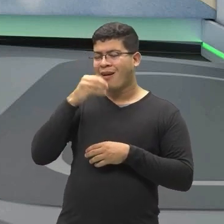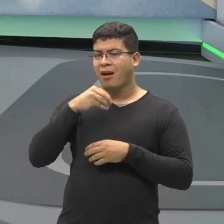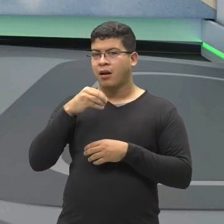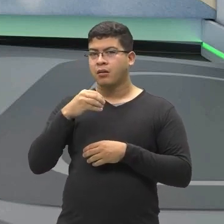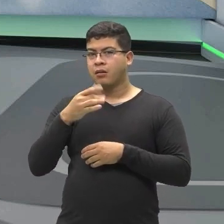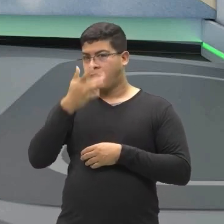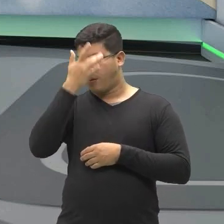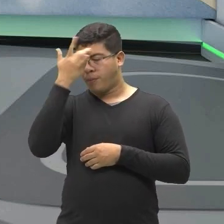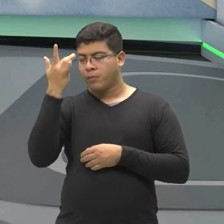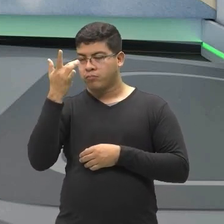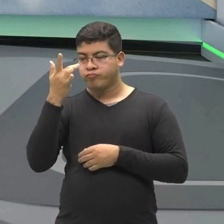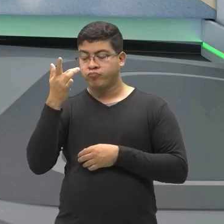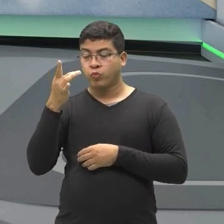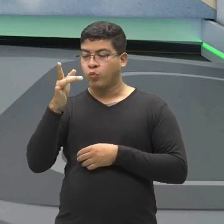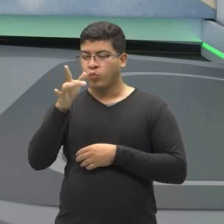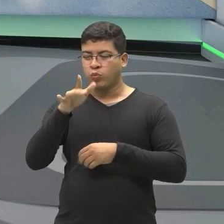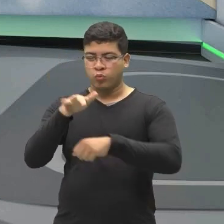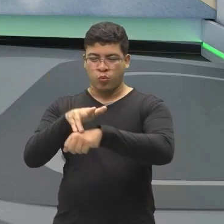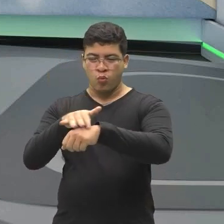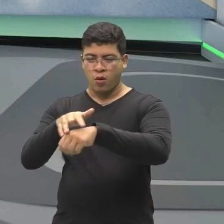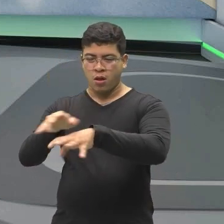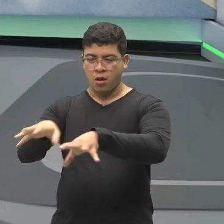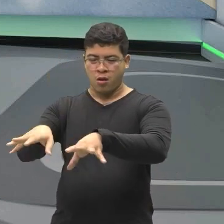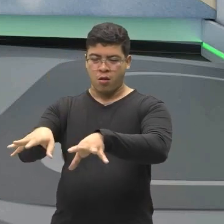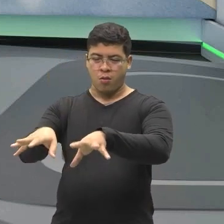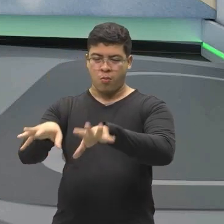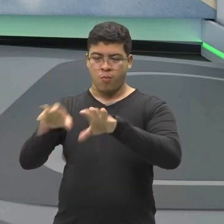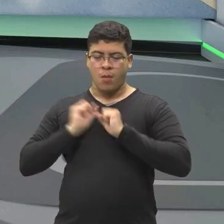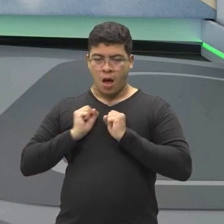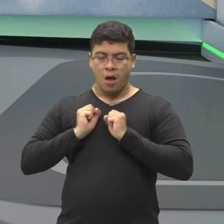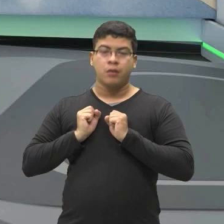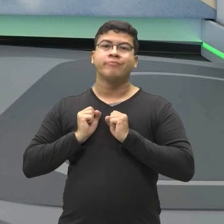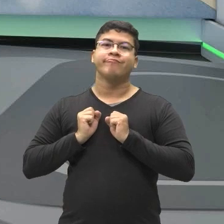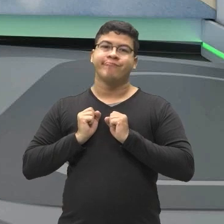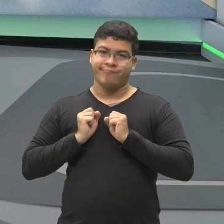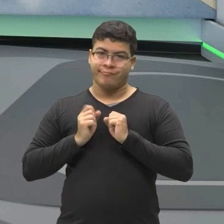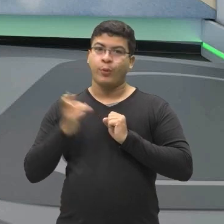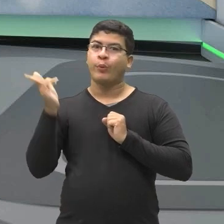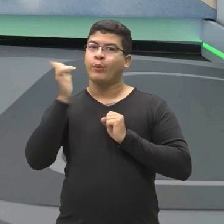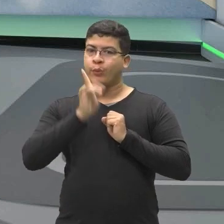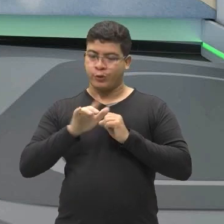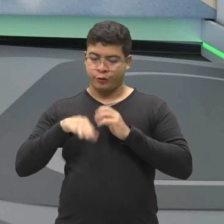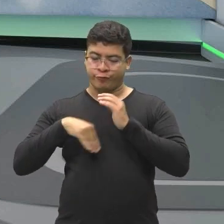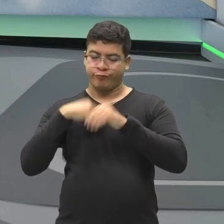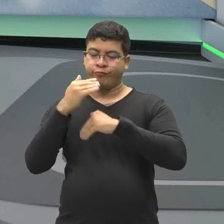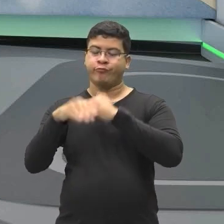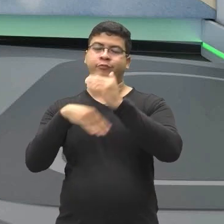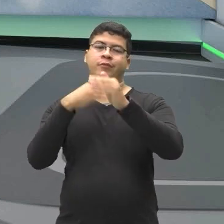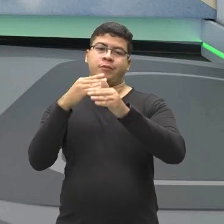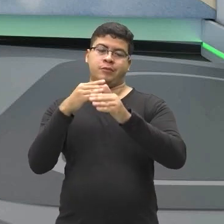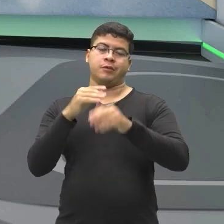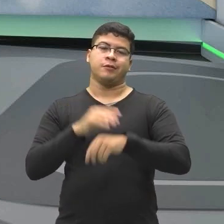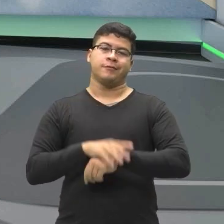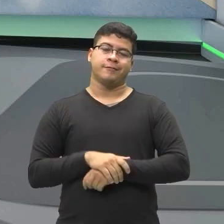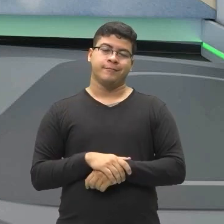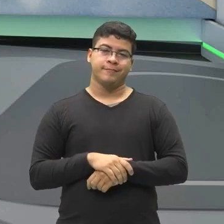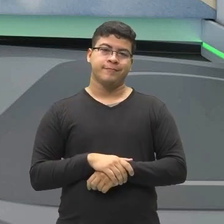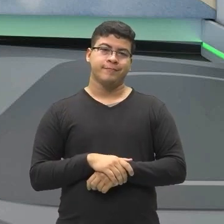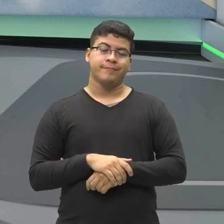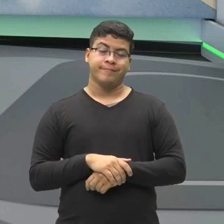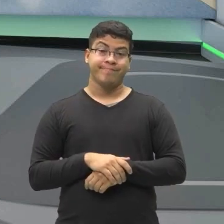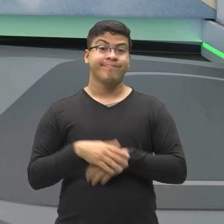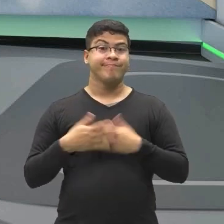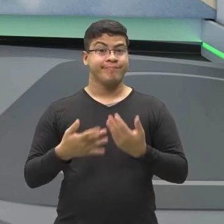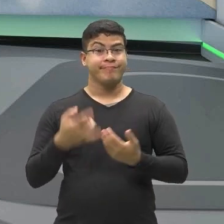para prevenir determinado tipo de doença. E aí o que acontece? Vai desenvolver uma doença infecciosa,